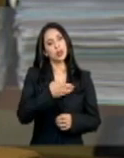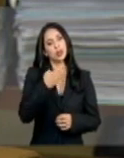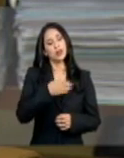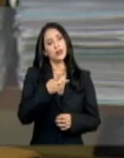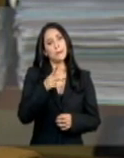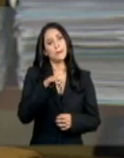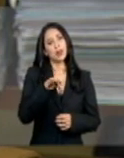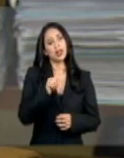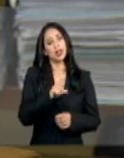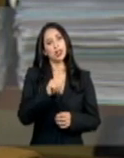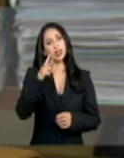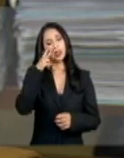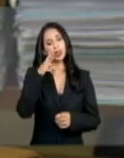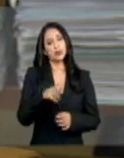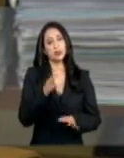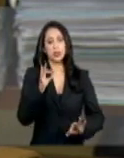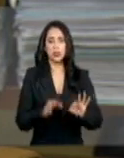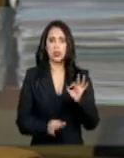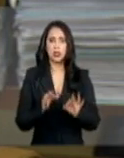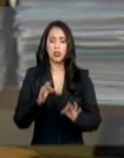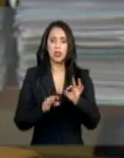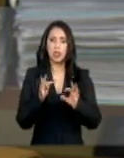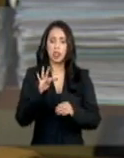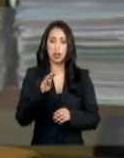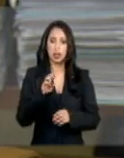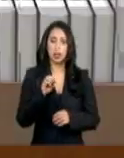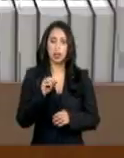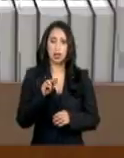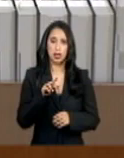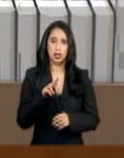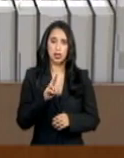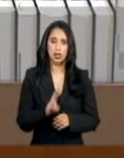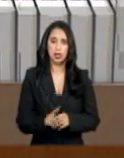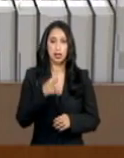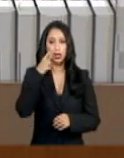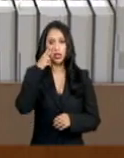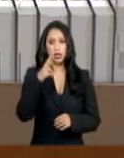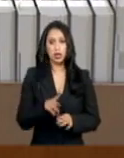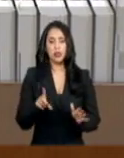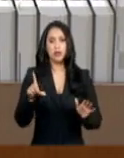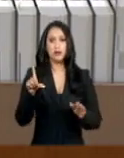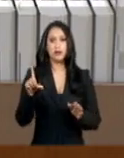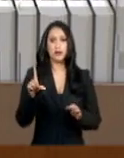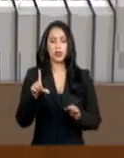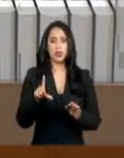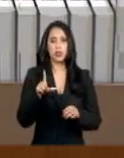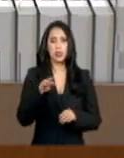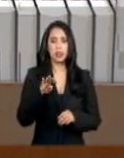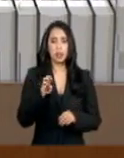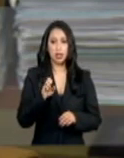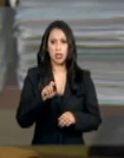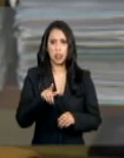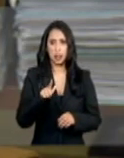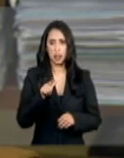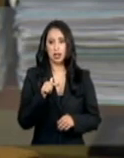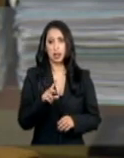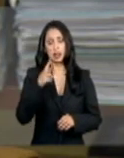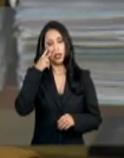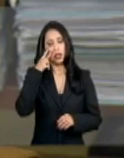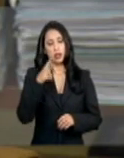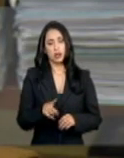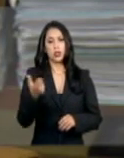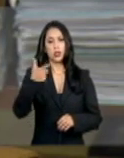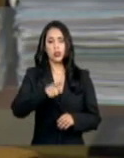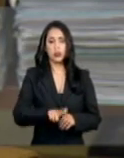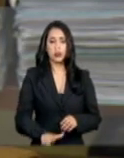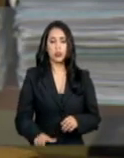em julgamento considerado o teor do próprio acórdão emanado da igreja trf da 3ª região que considerou ilícita a